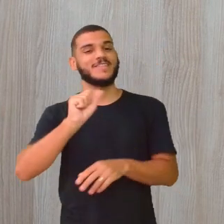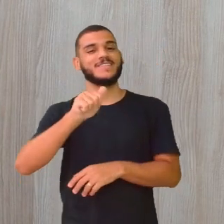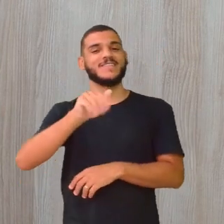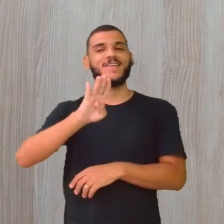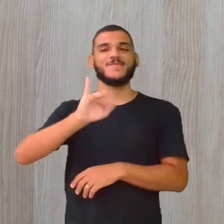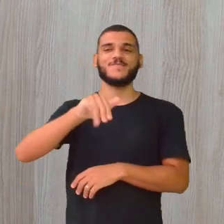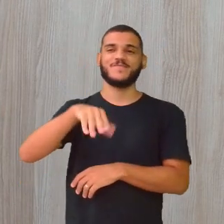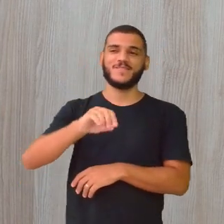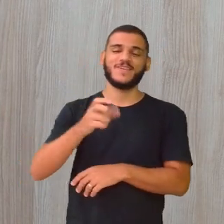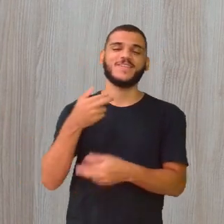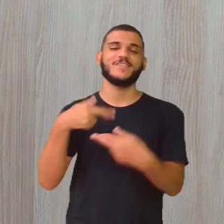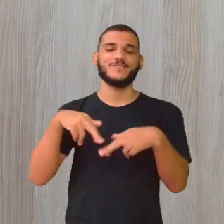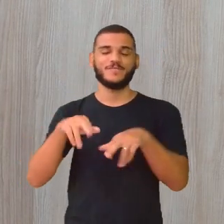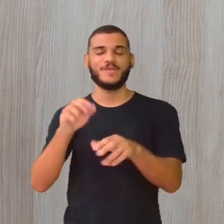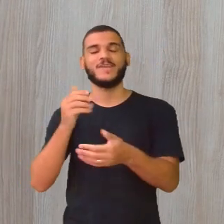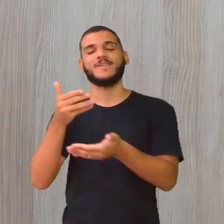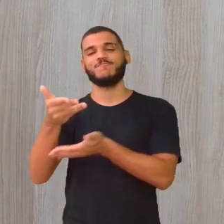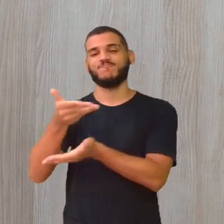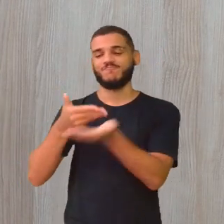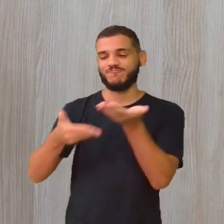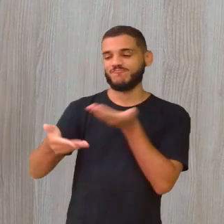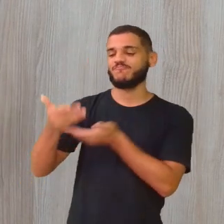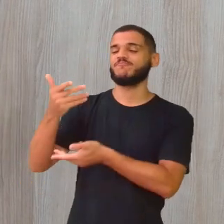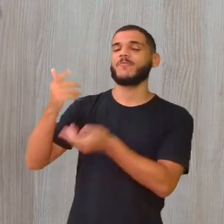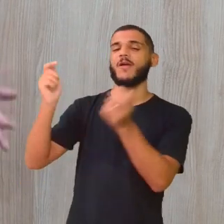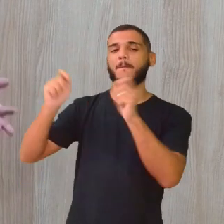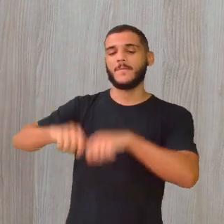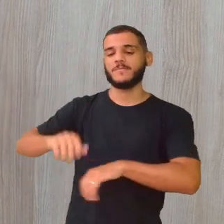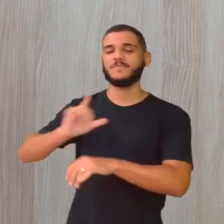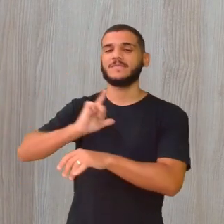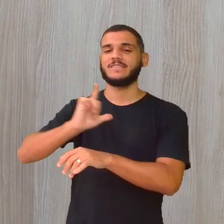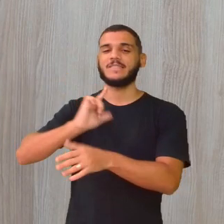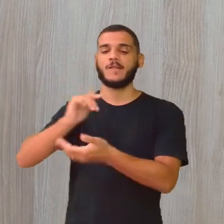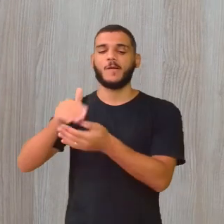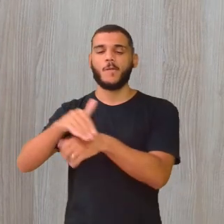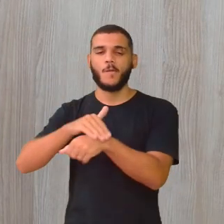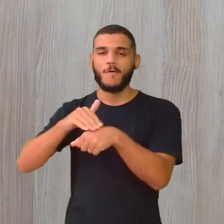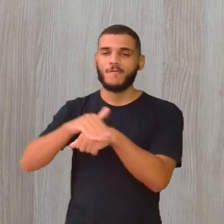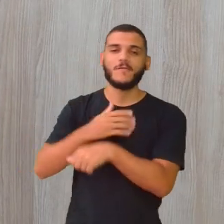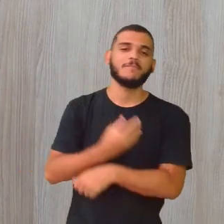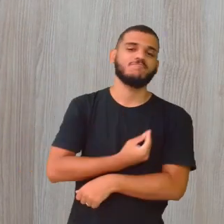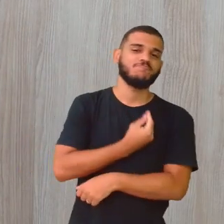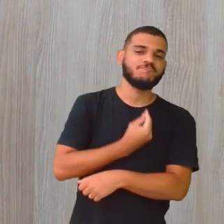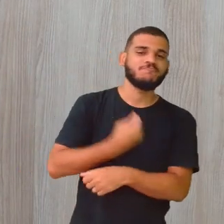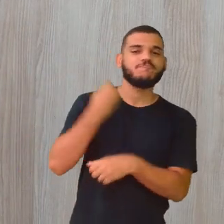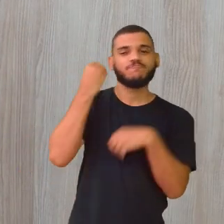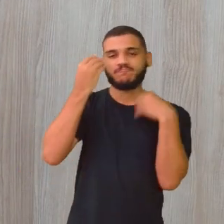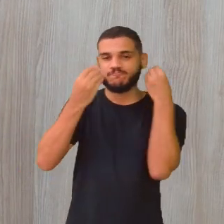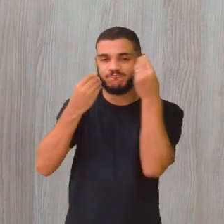no chat. Para que a gente possa trocar uma ideia, vocês pelo chat